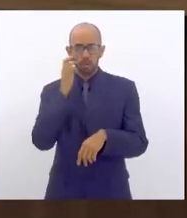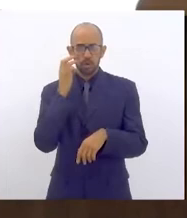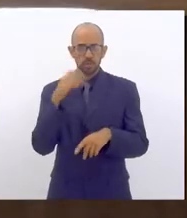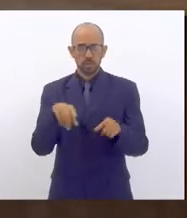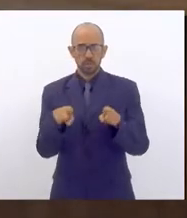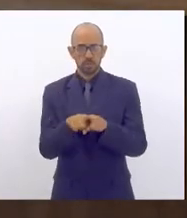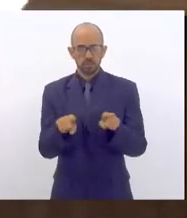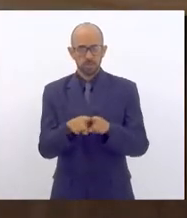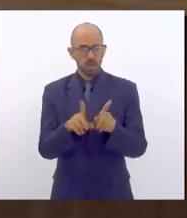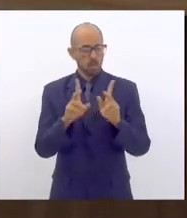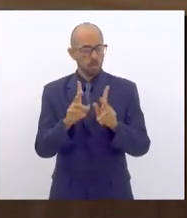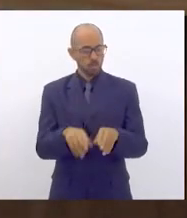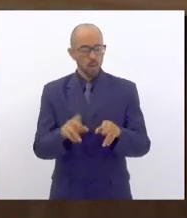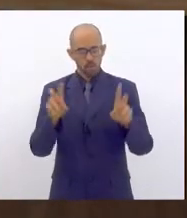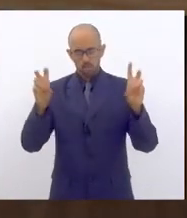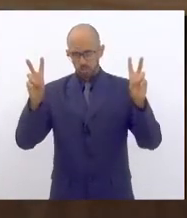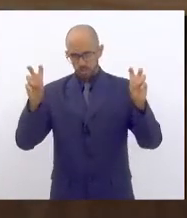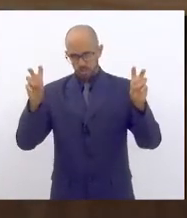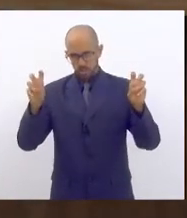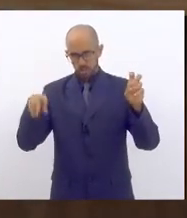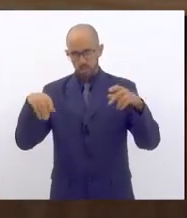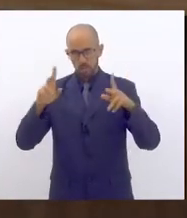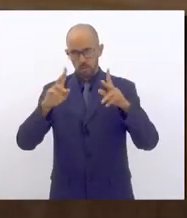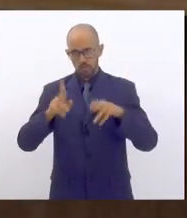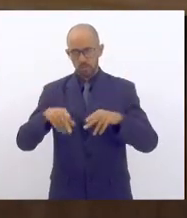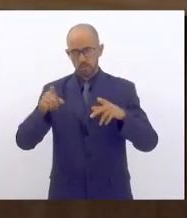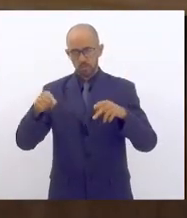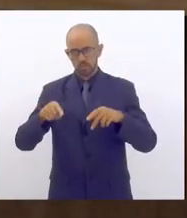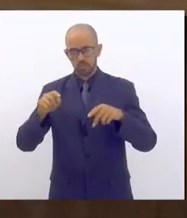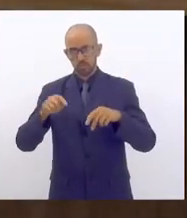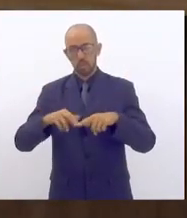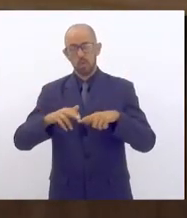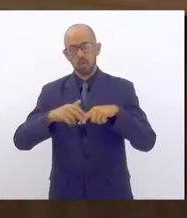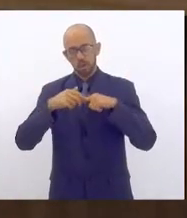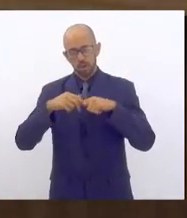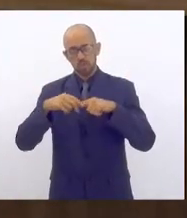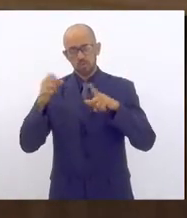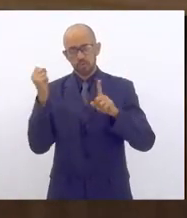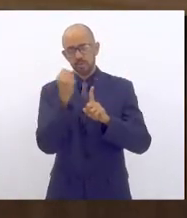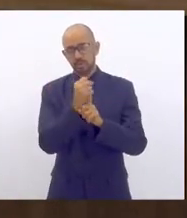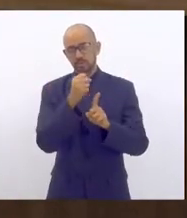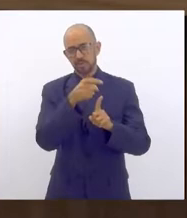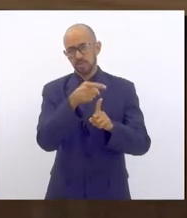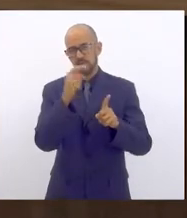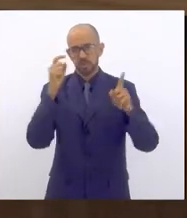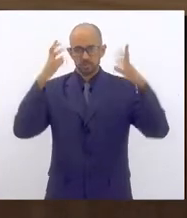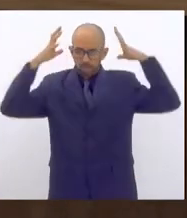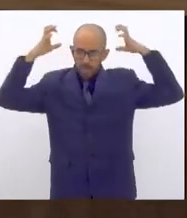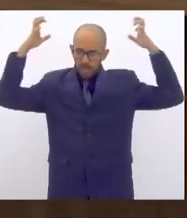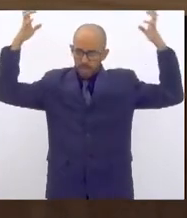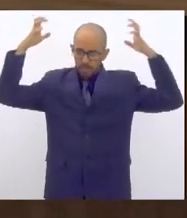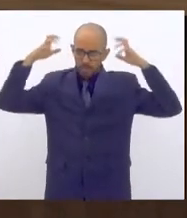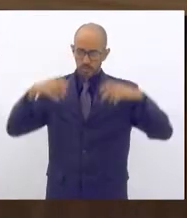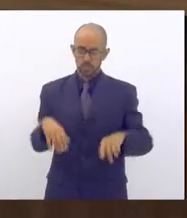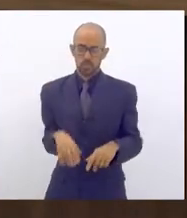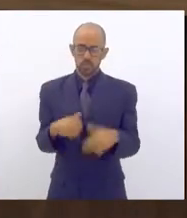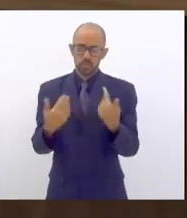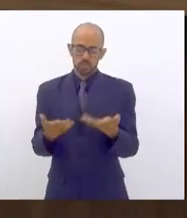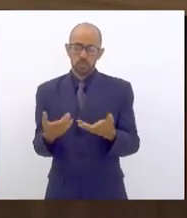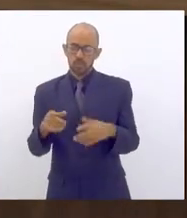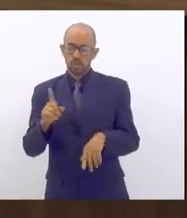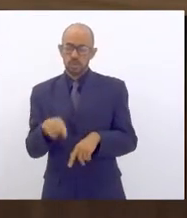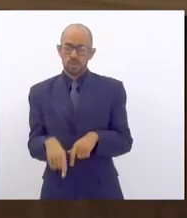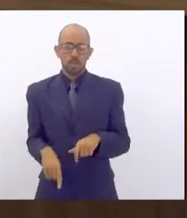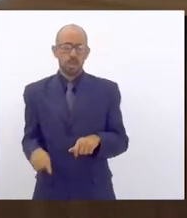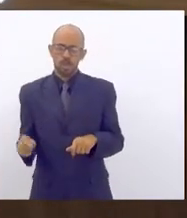em referência à nobre vereadora assassinada Marielle Franco. Então, por obviedade, um projeto que garante